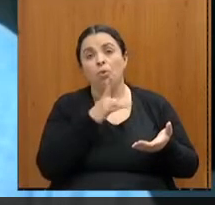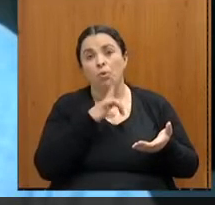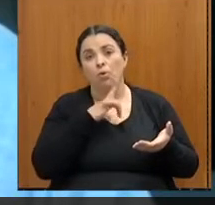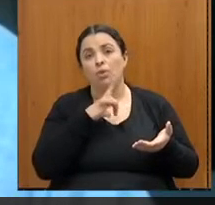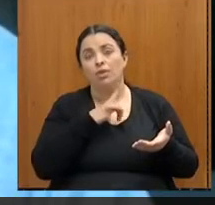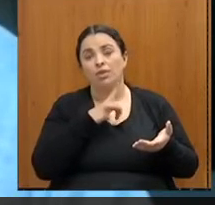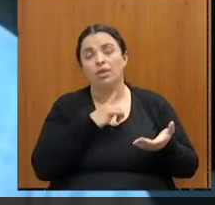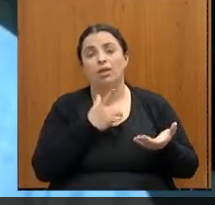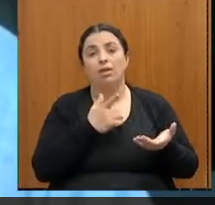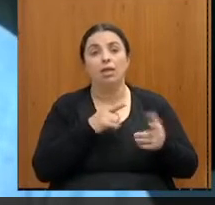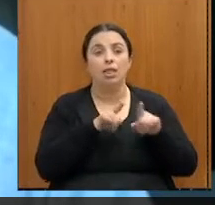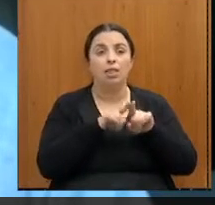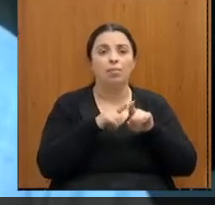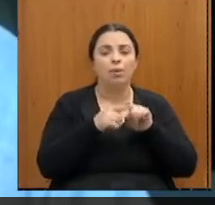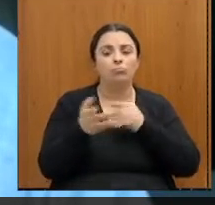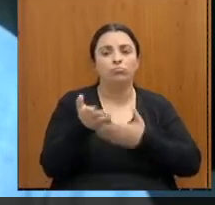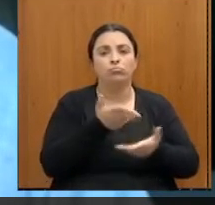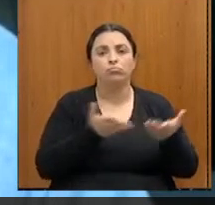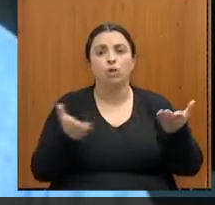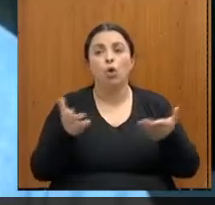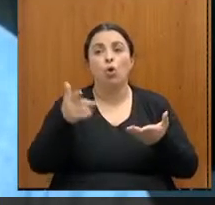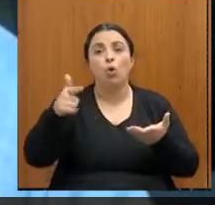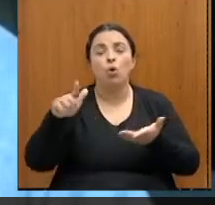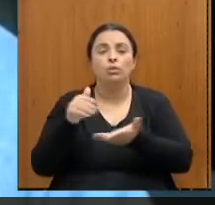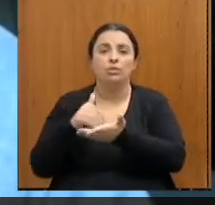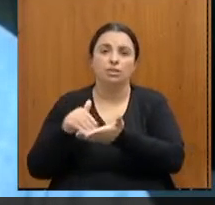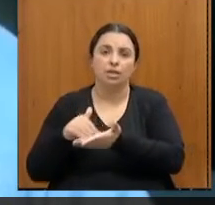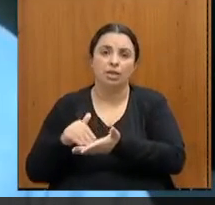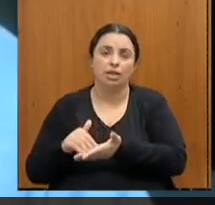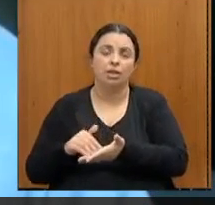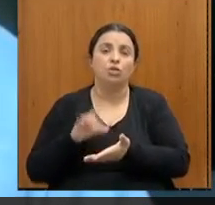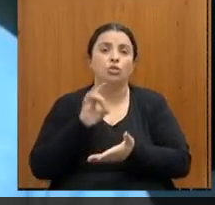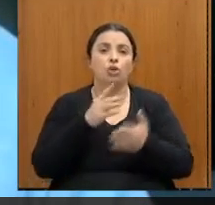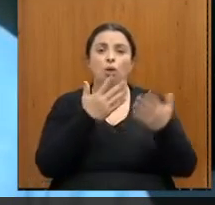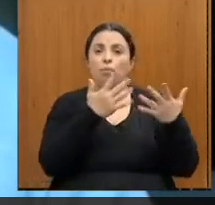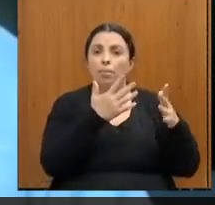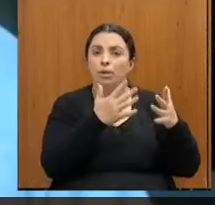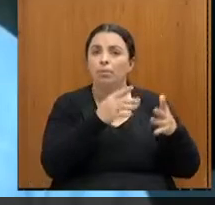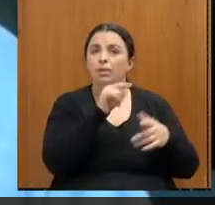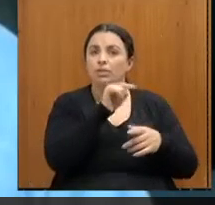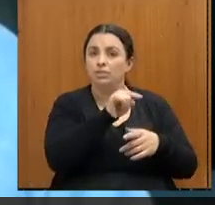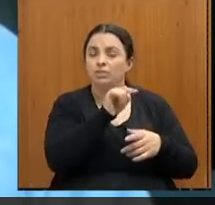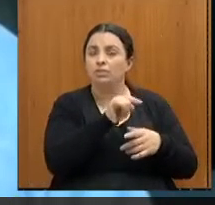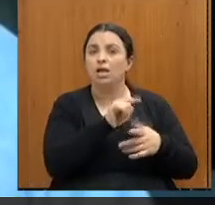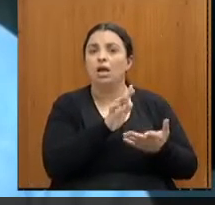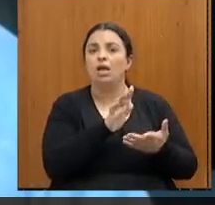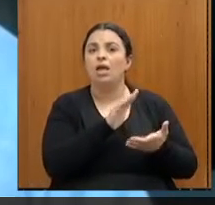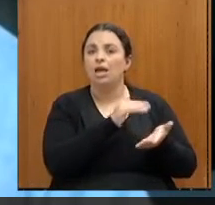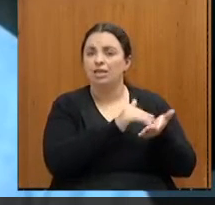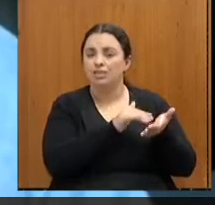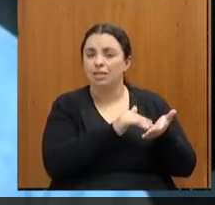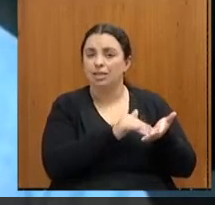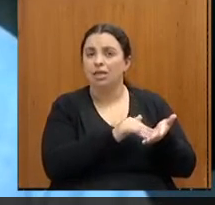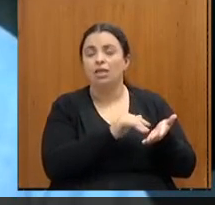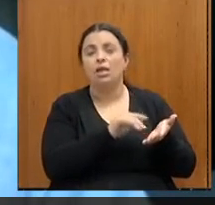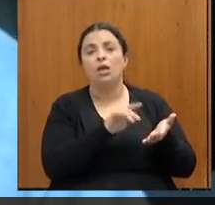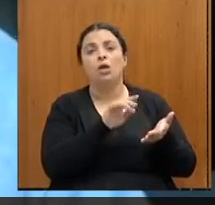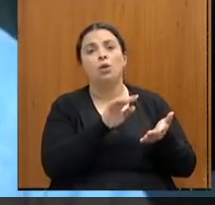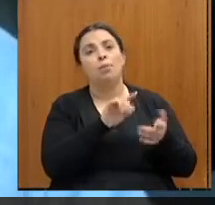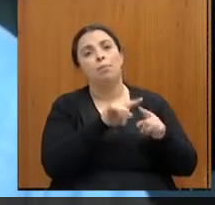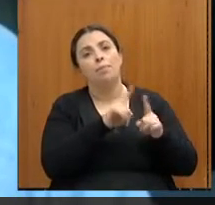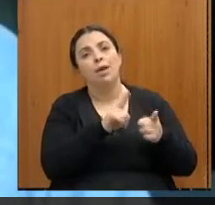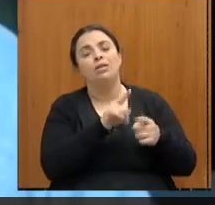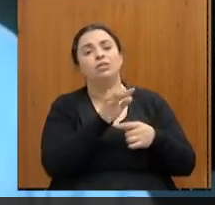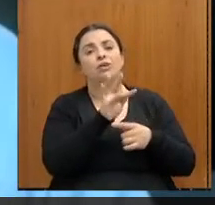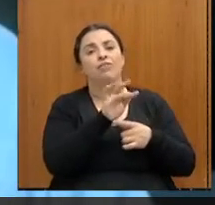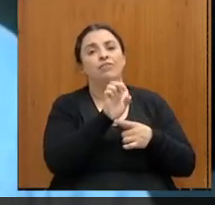as secretarias nesse sentido não só parabenizar a secretaria do secretário Fernando passado mas em sintonia